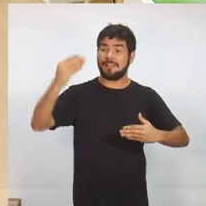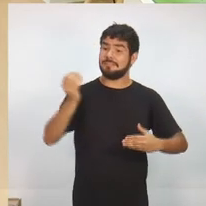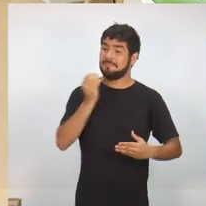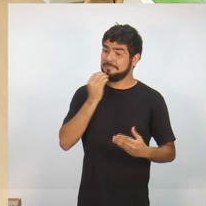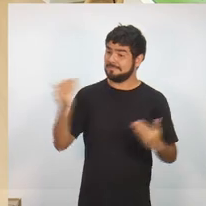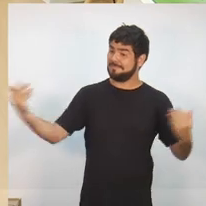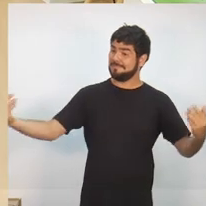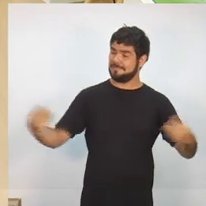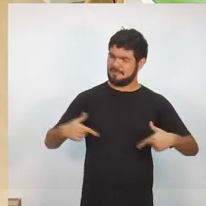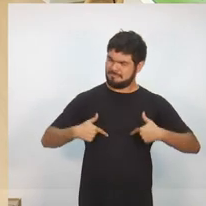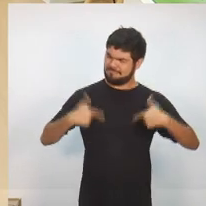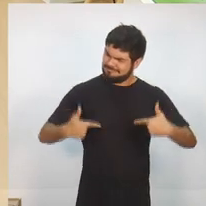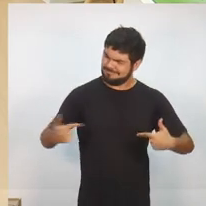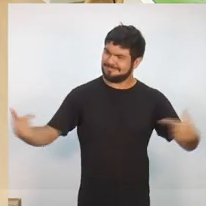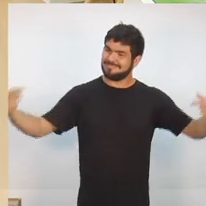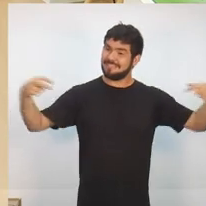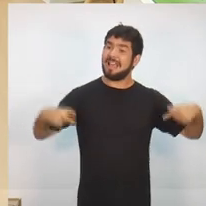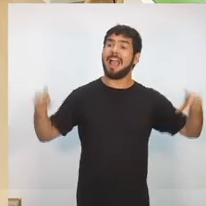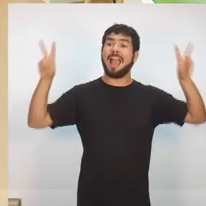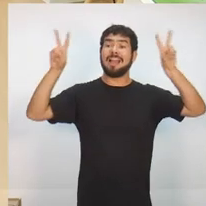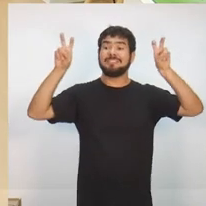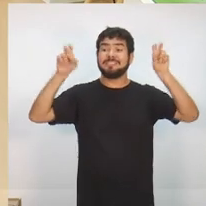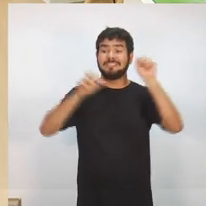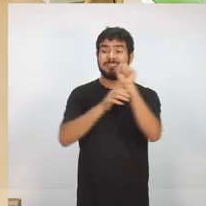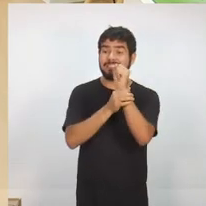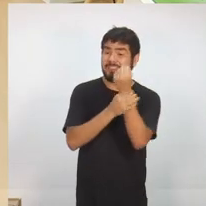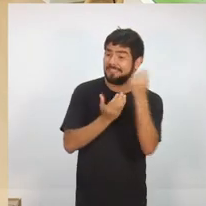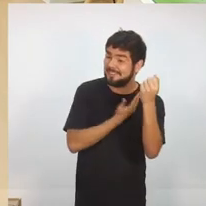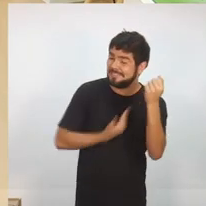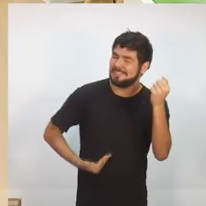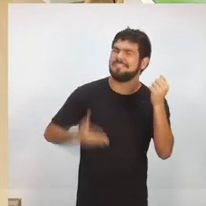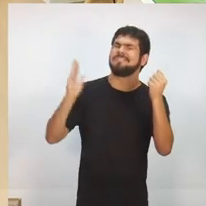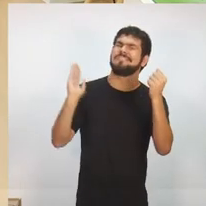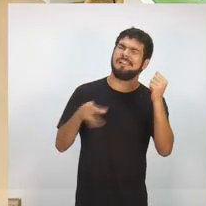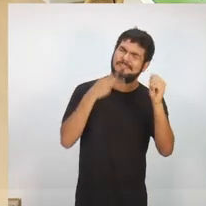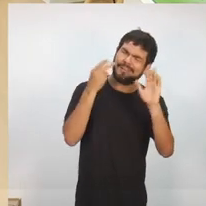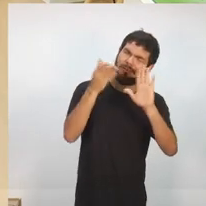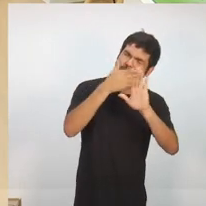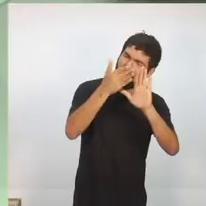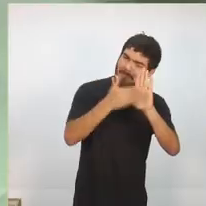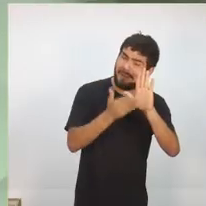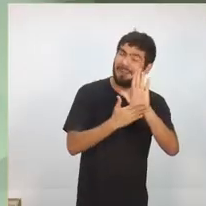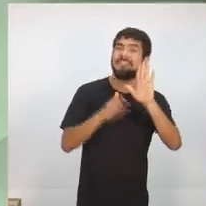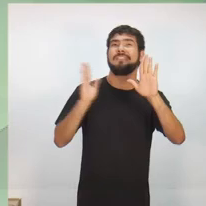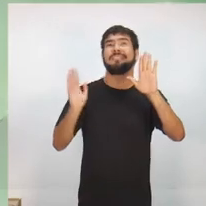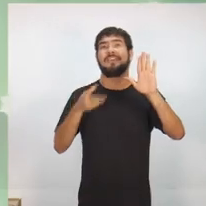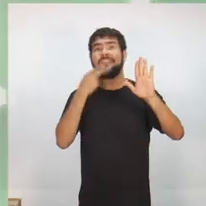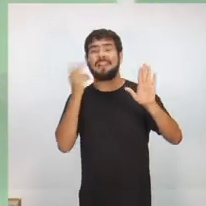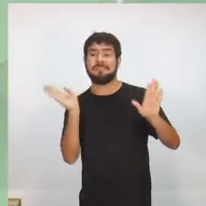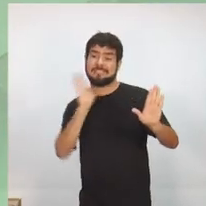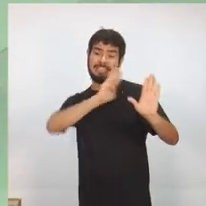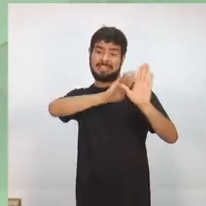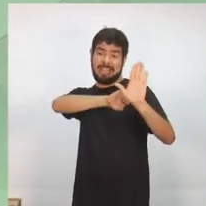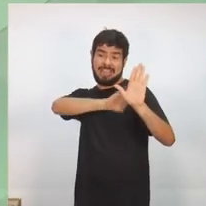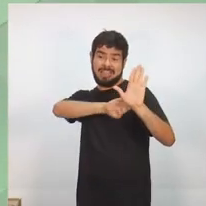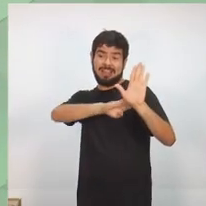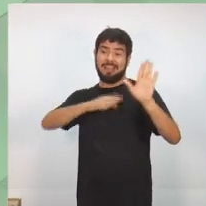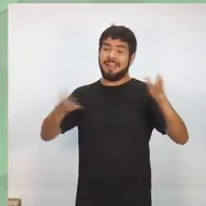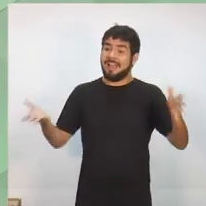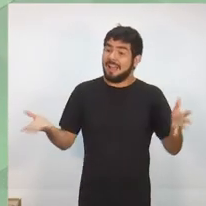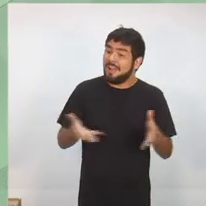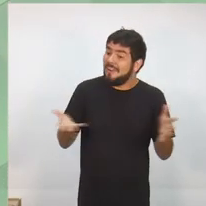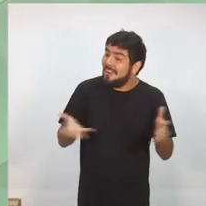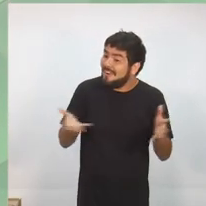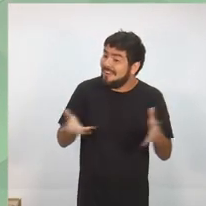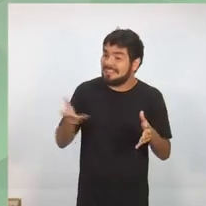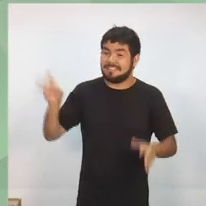conversar sobre segurança pública. Falamos sobre propostas, falamos sobre ideias e na próxima terça-feira,